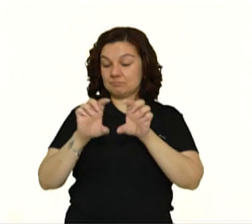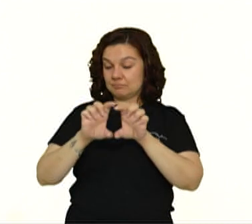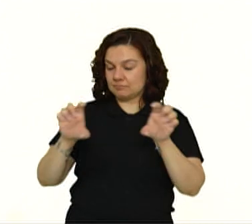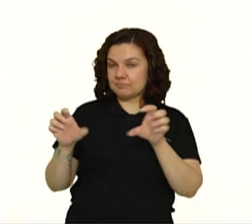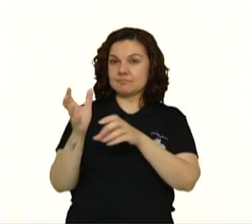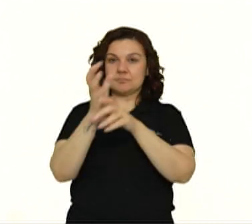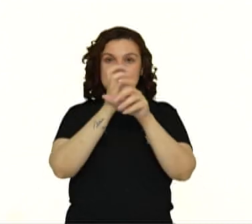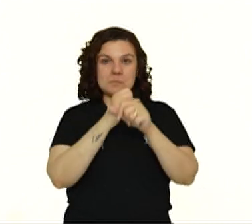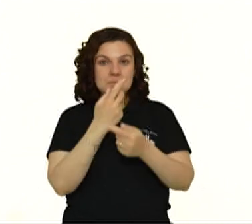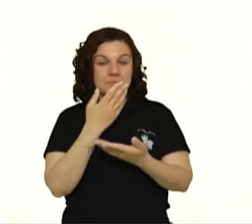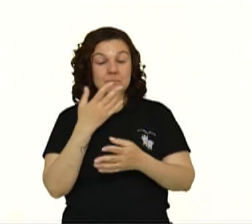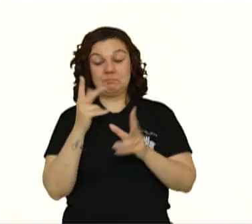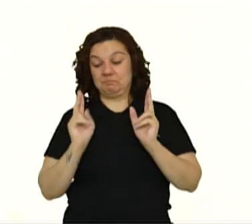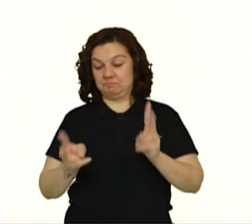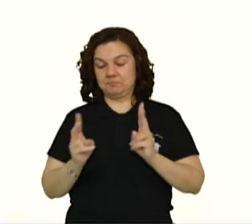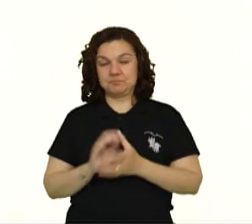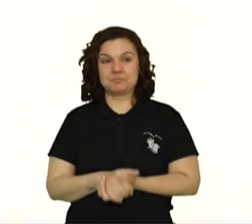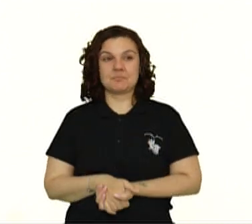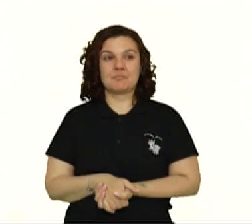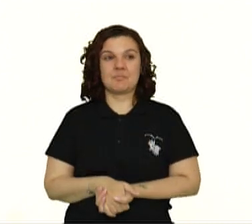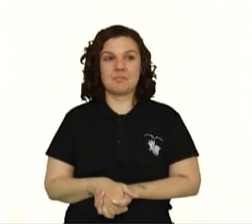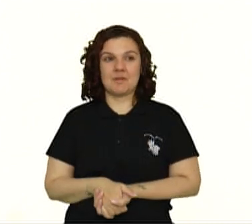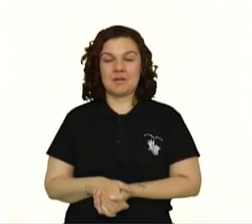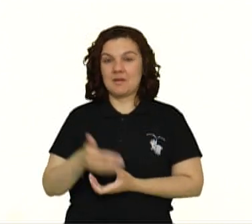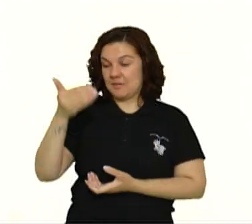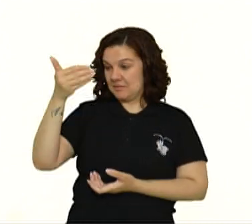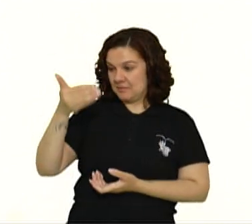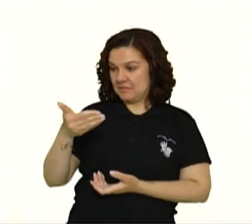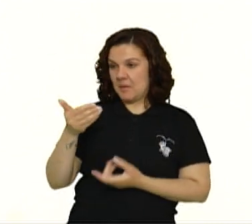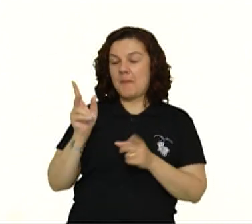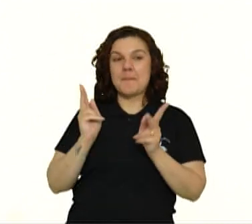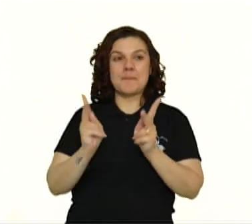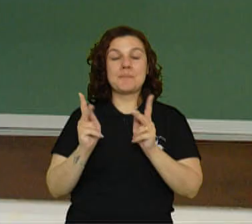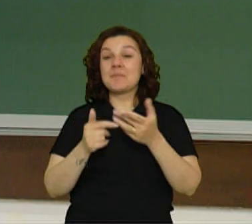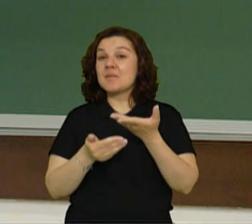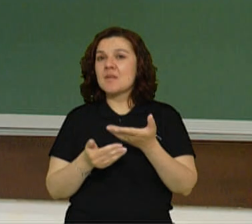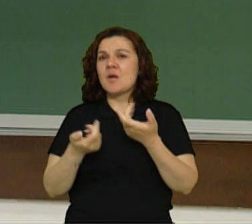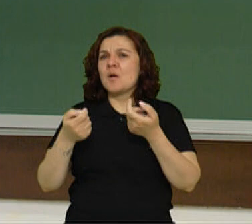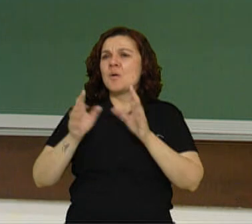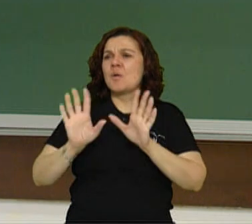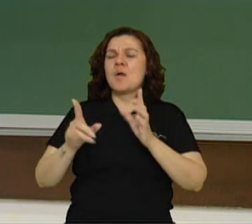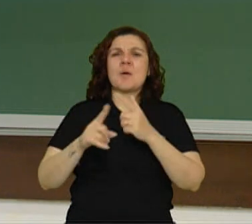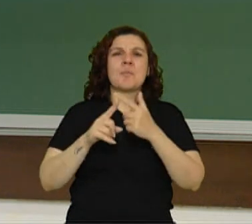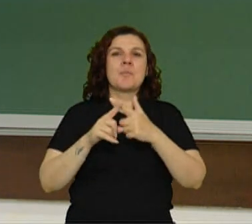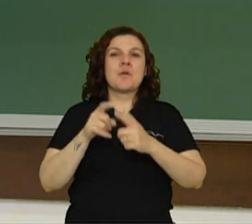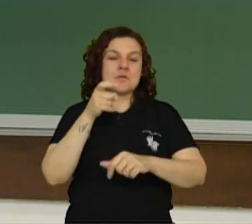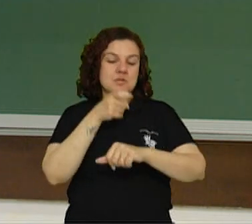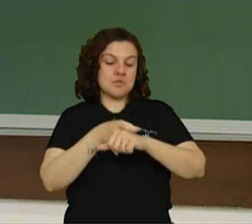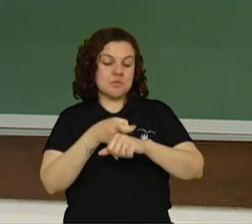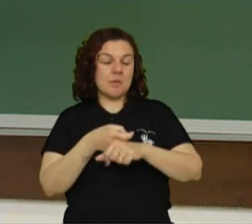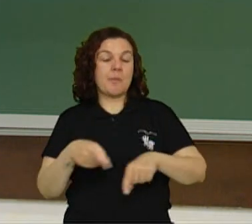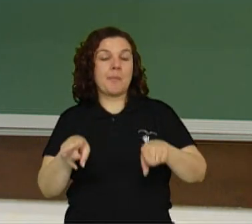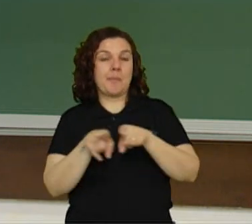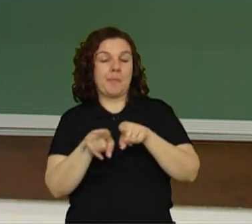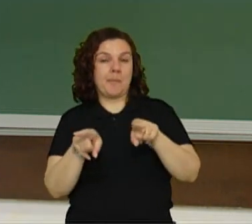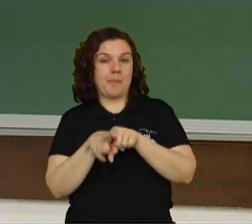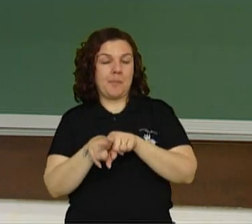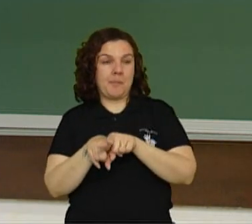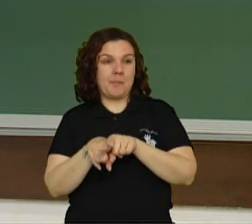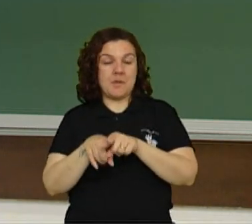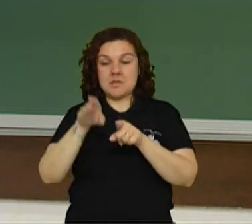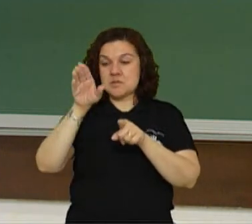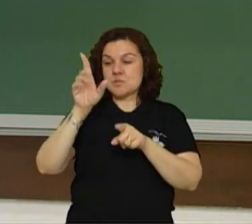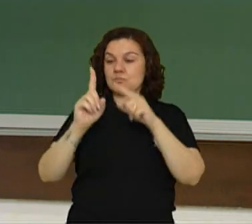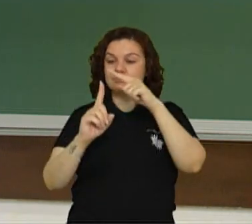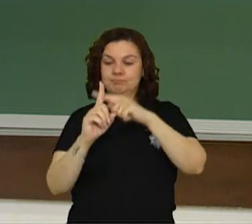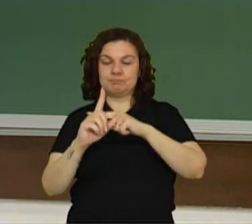mesmo, chegando na mesma quantidade de arestas. Então, não é porque o sólido tem a mesma quantidade de arestas que o